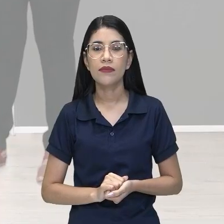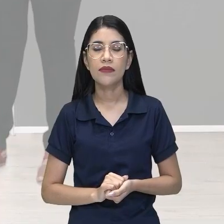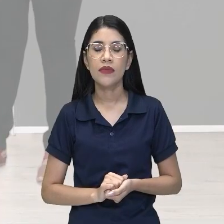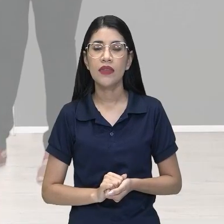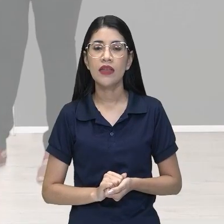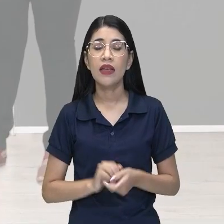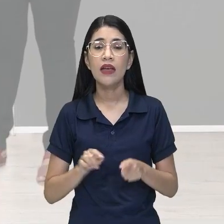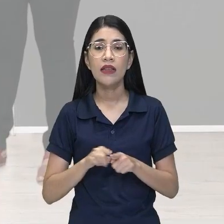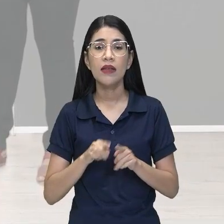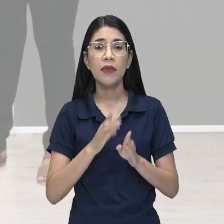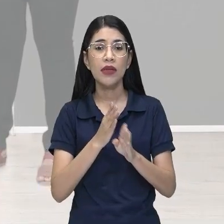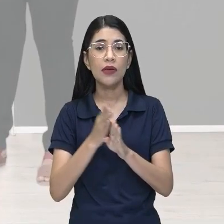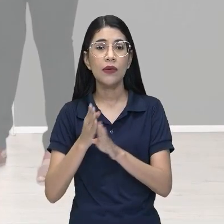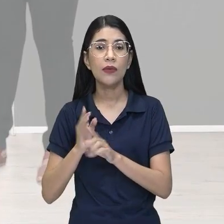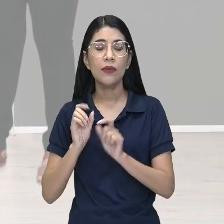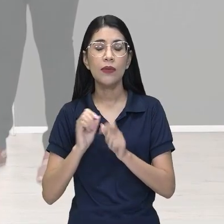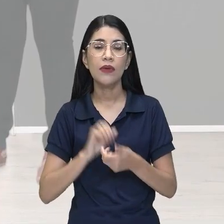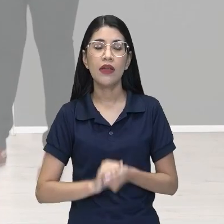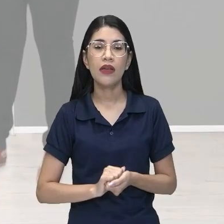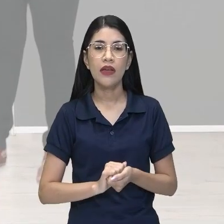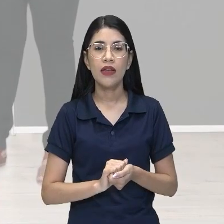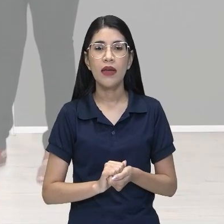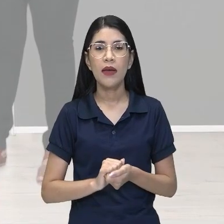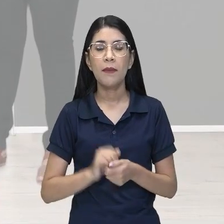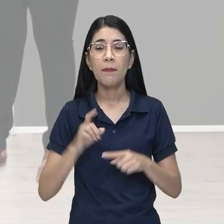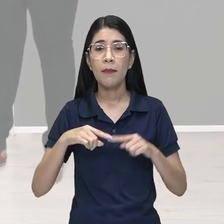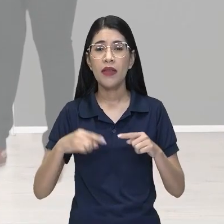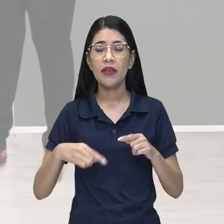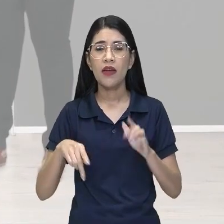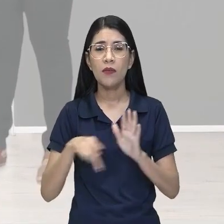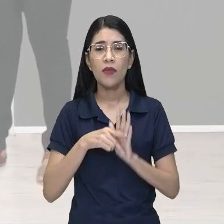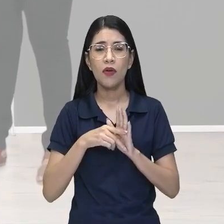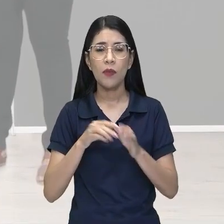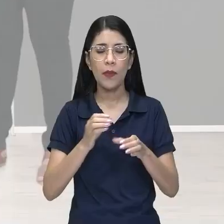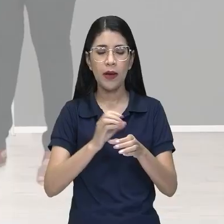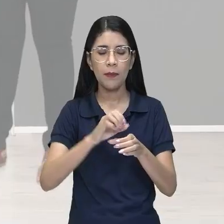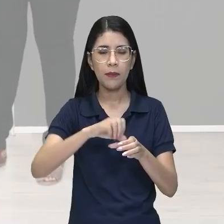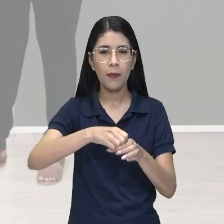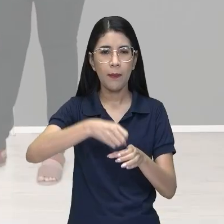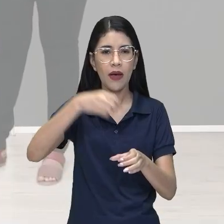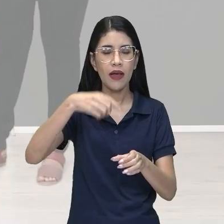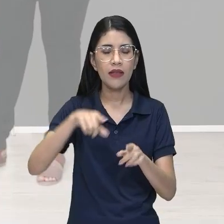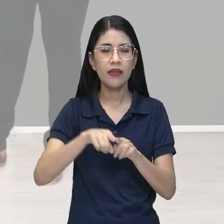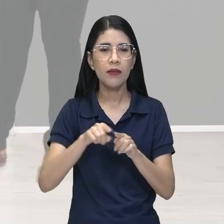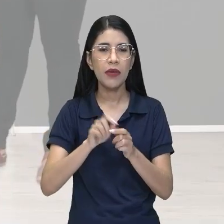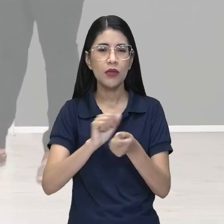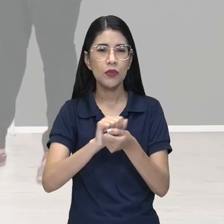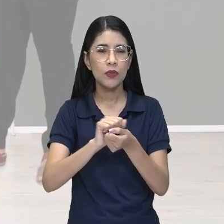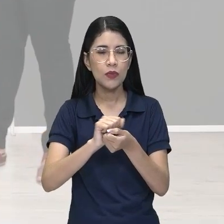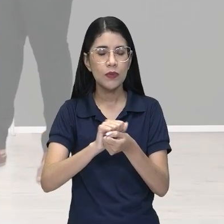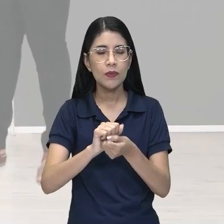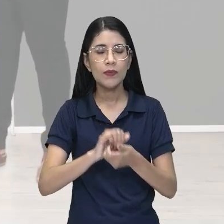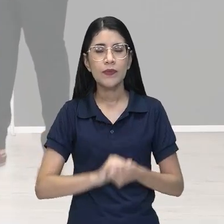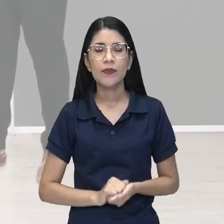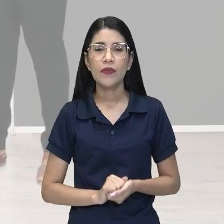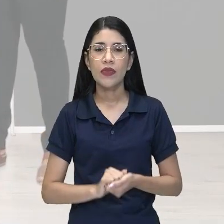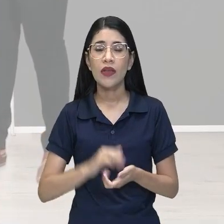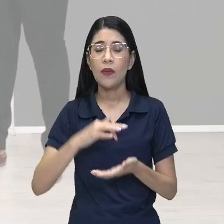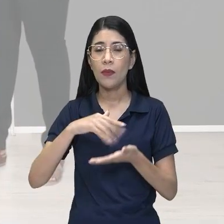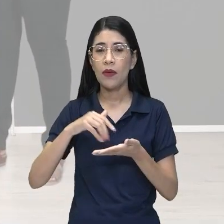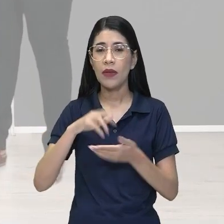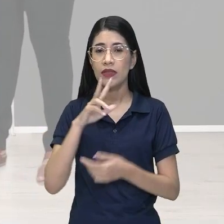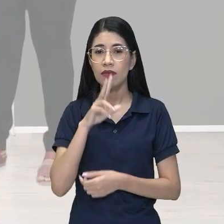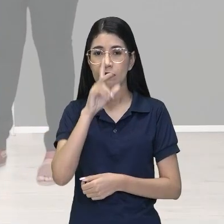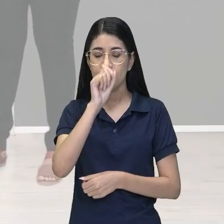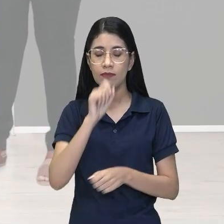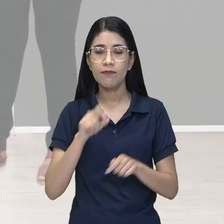está presente em desentupidores de pia e sabão em barra. É uma base